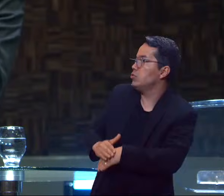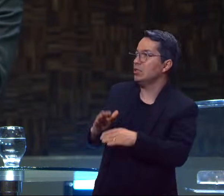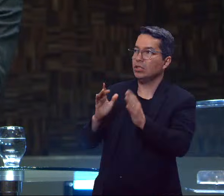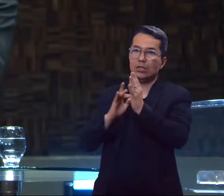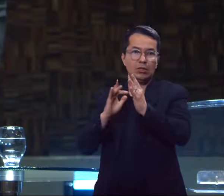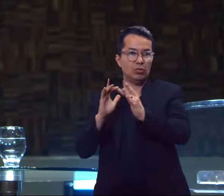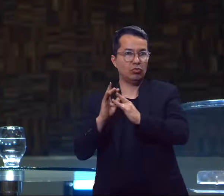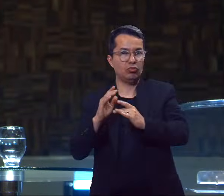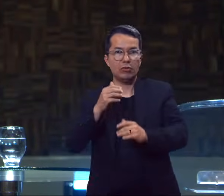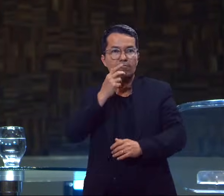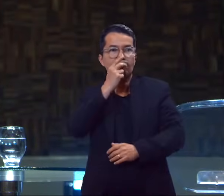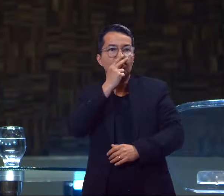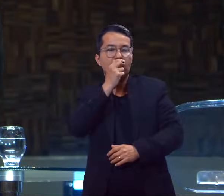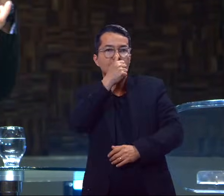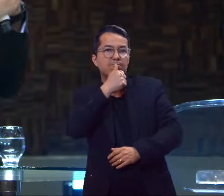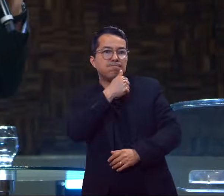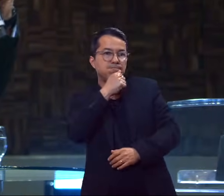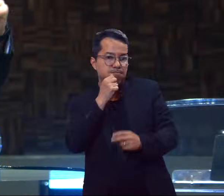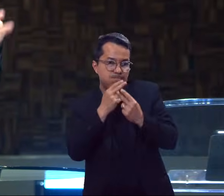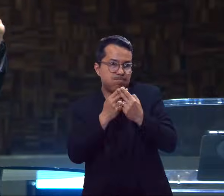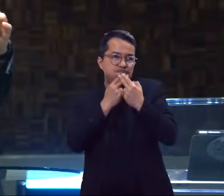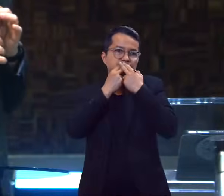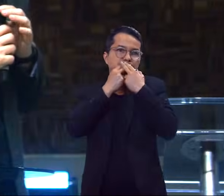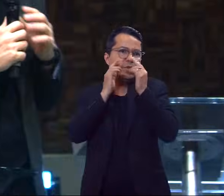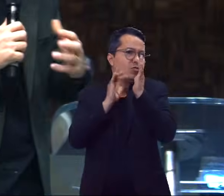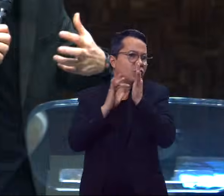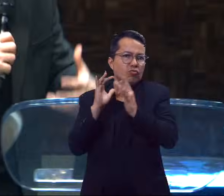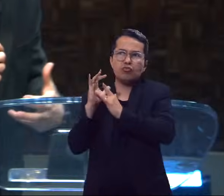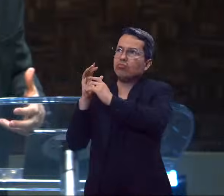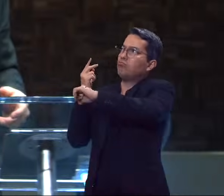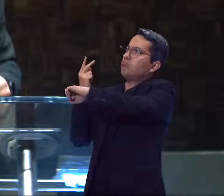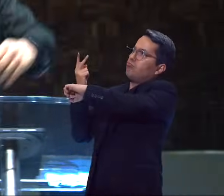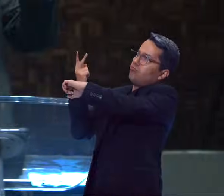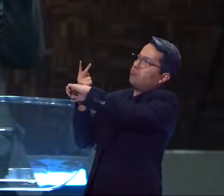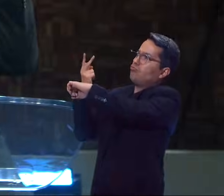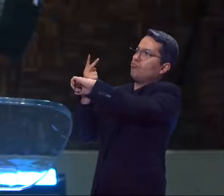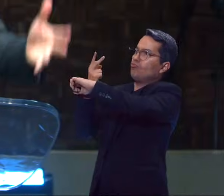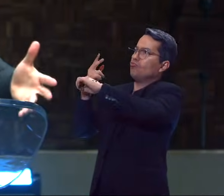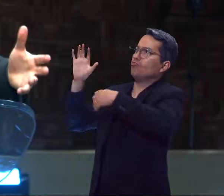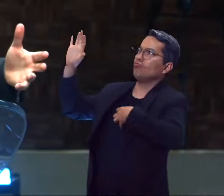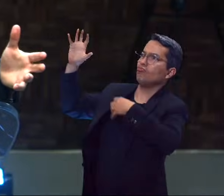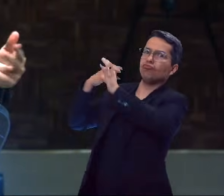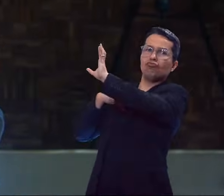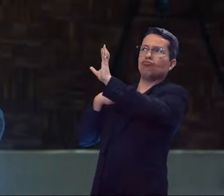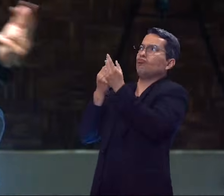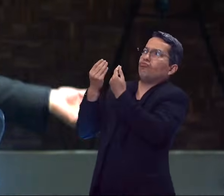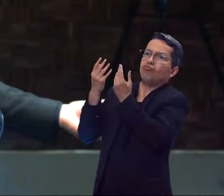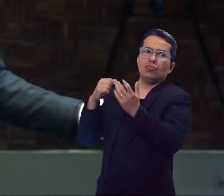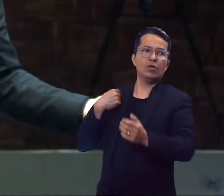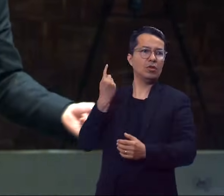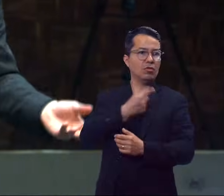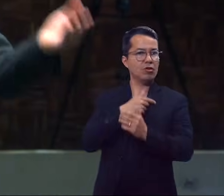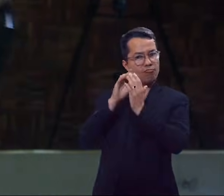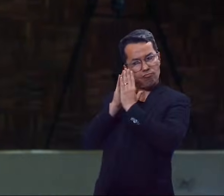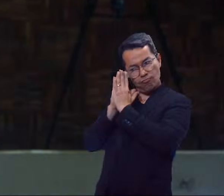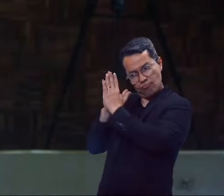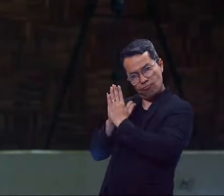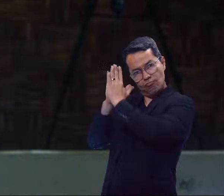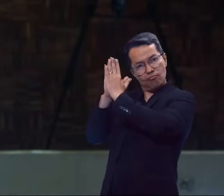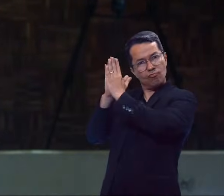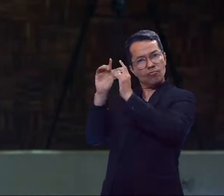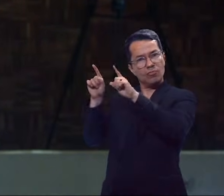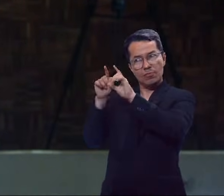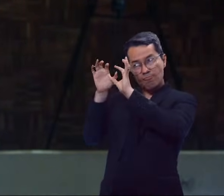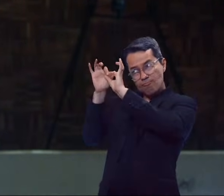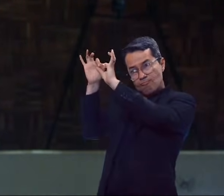Jesus fazia jejum. Como é que ele buscava? A nossa devoção tem que partir de Cristo. Segundo lugar, em